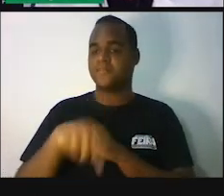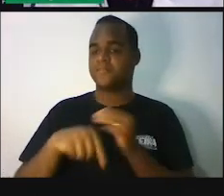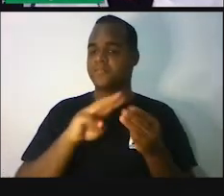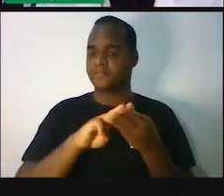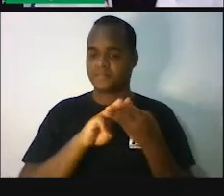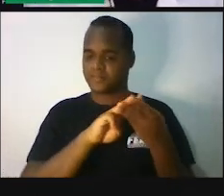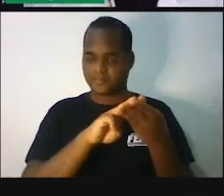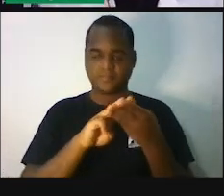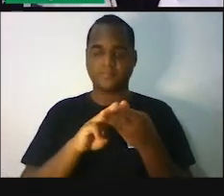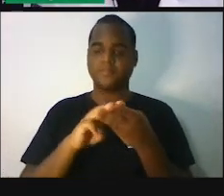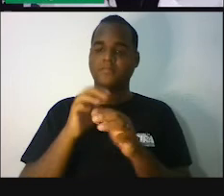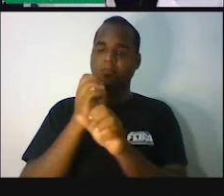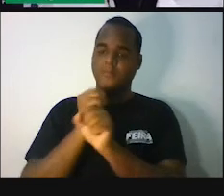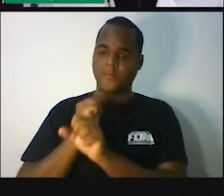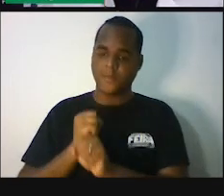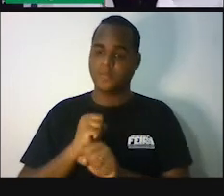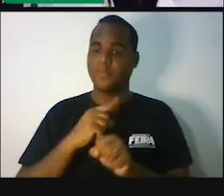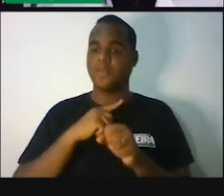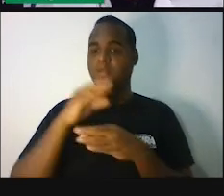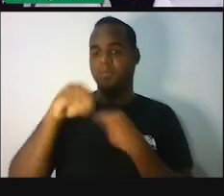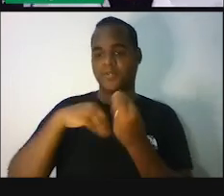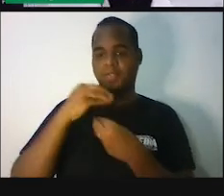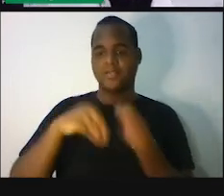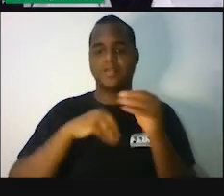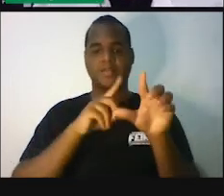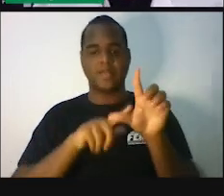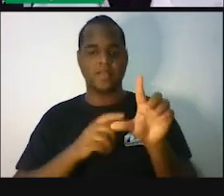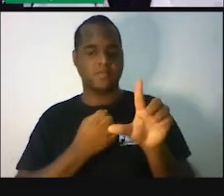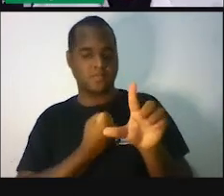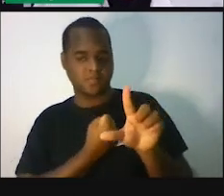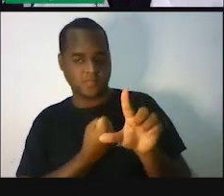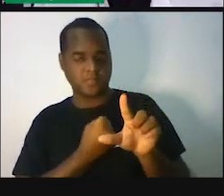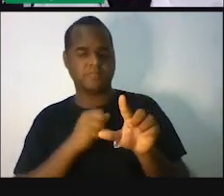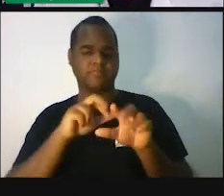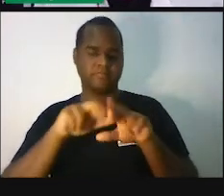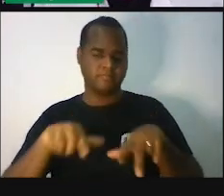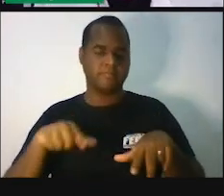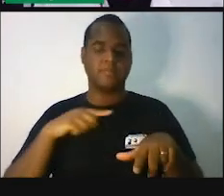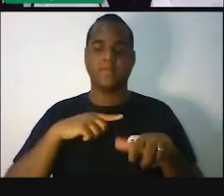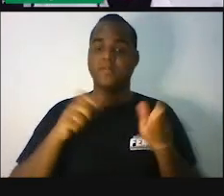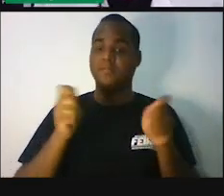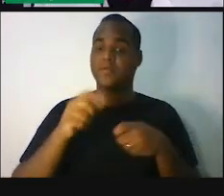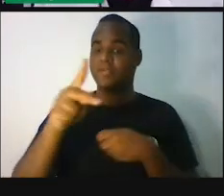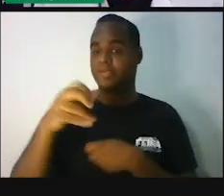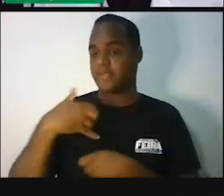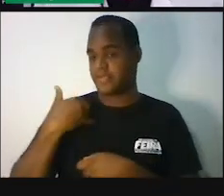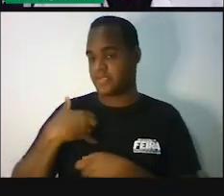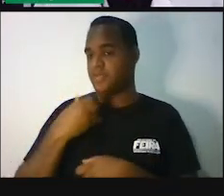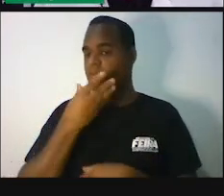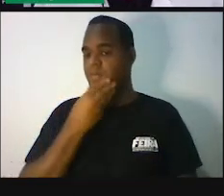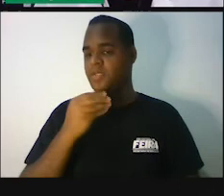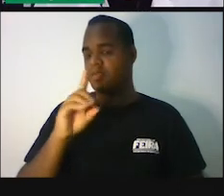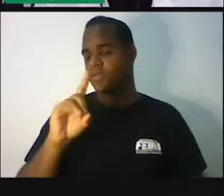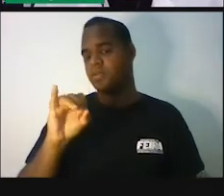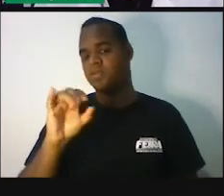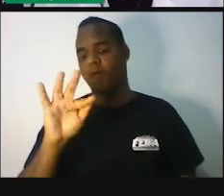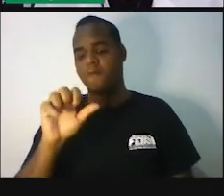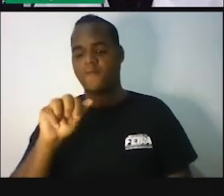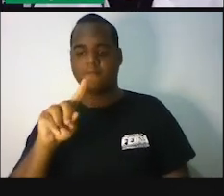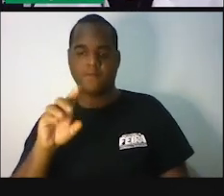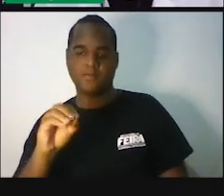fazer cálculos misturando números e letras. Então, essa idade de Diofanto que a gente